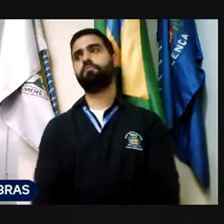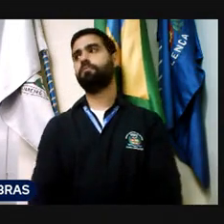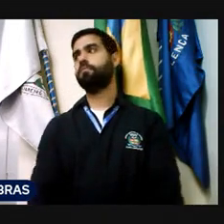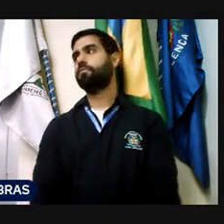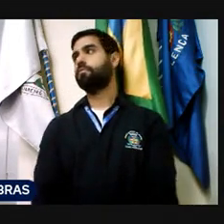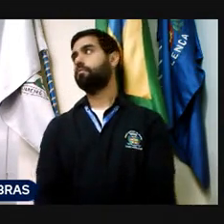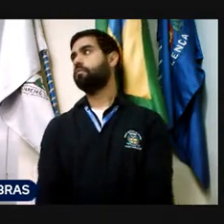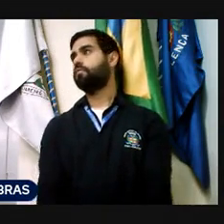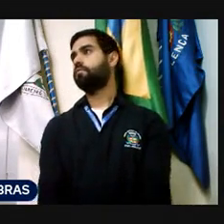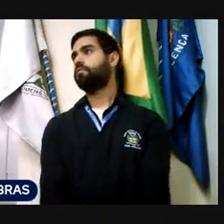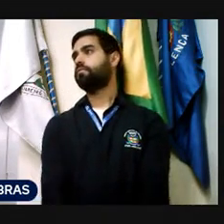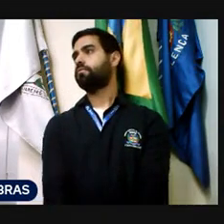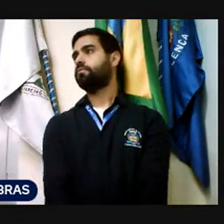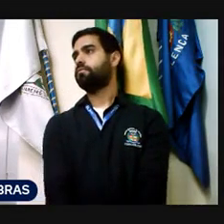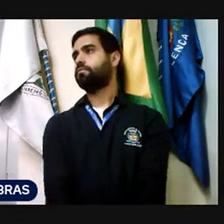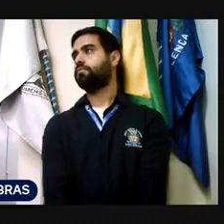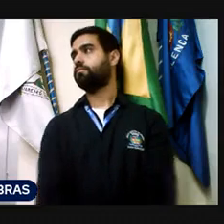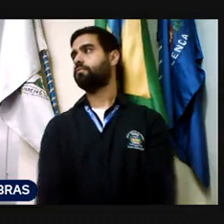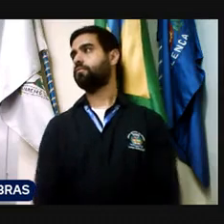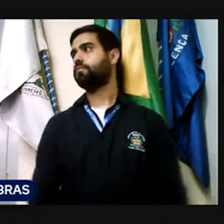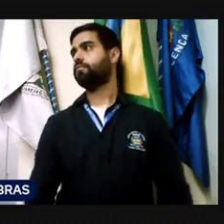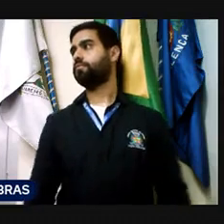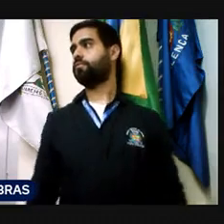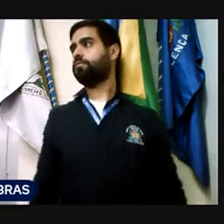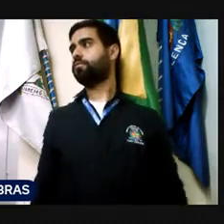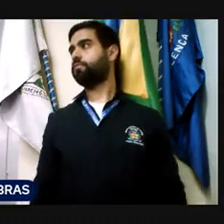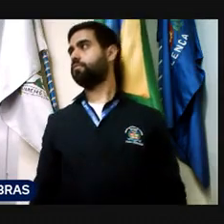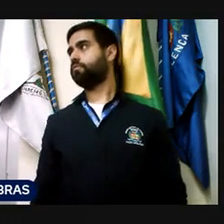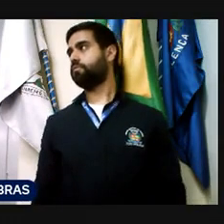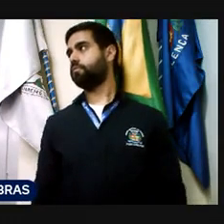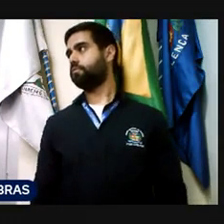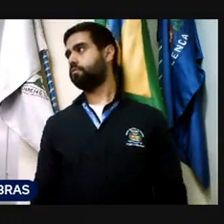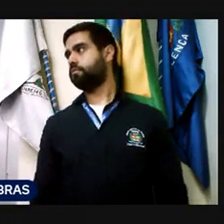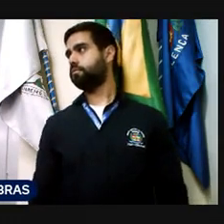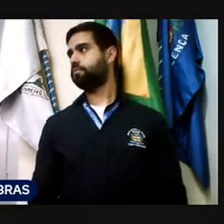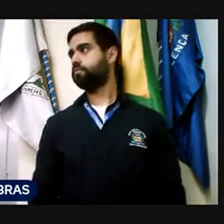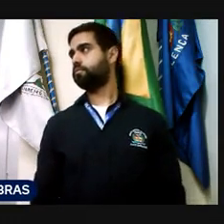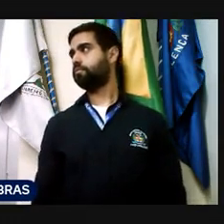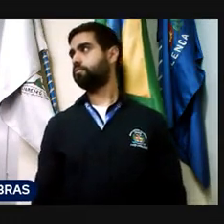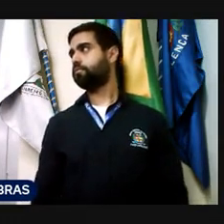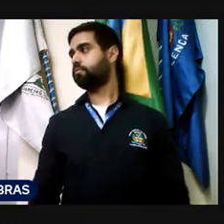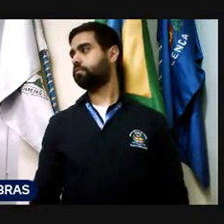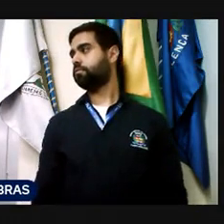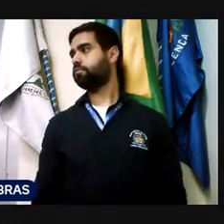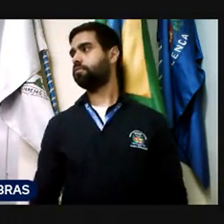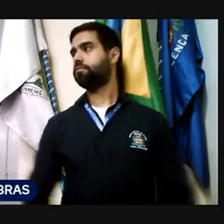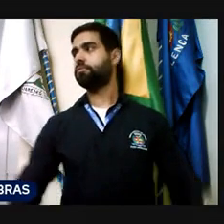Vereador José Reinaldo. Quer falar?